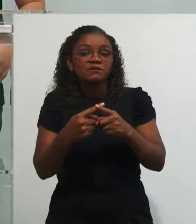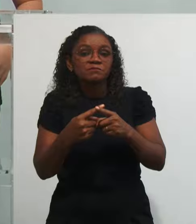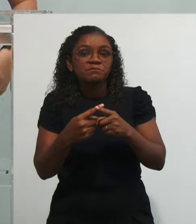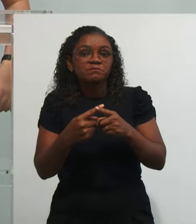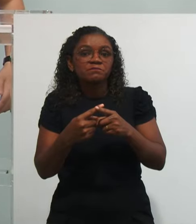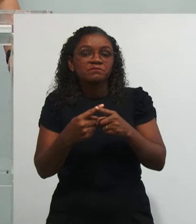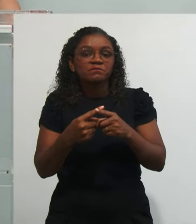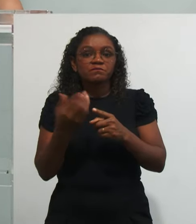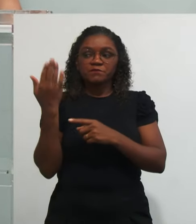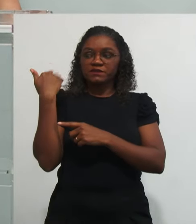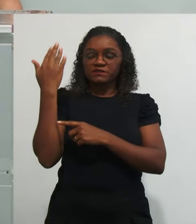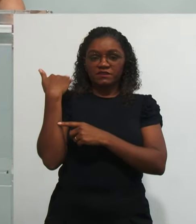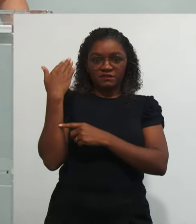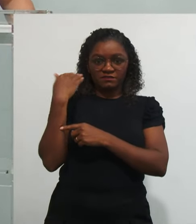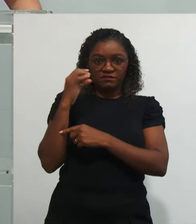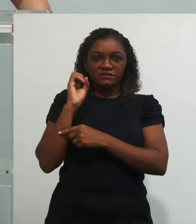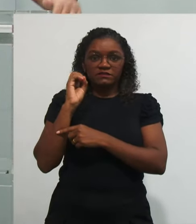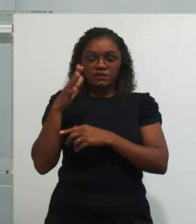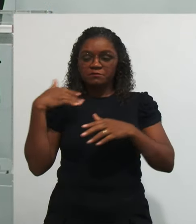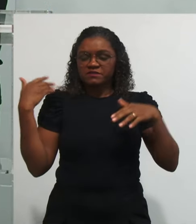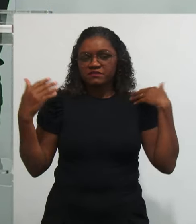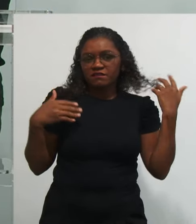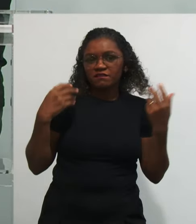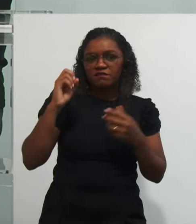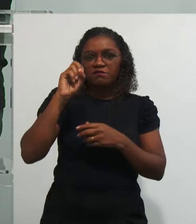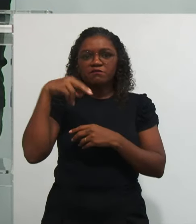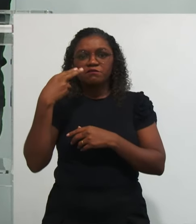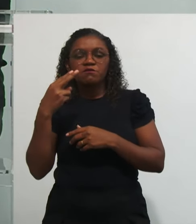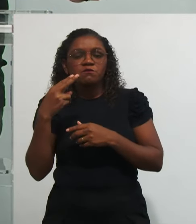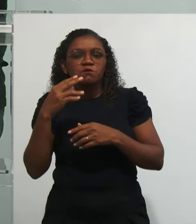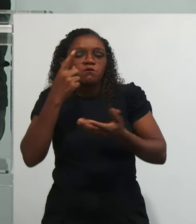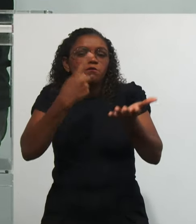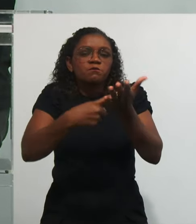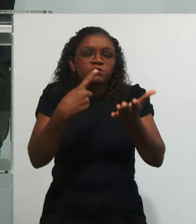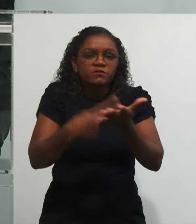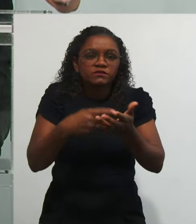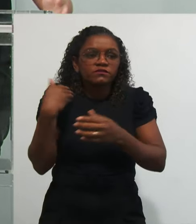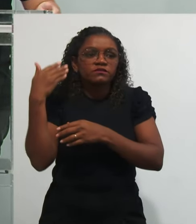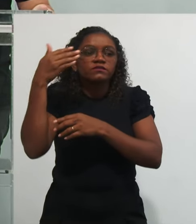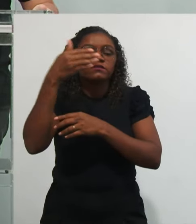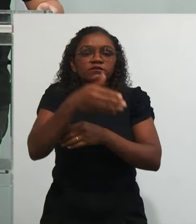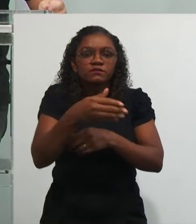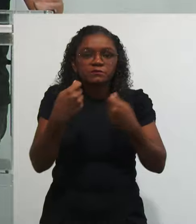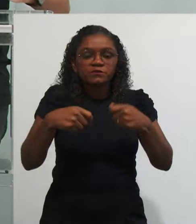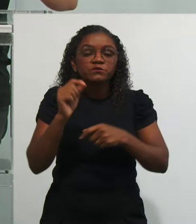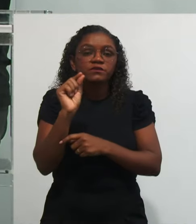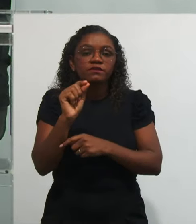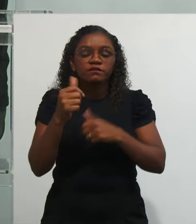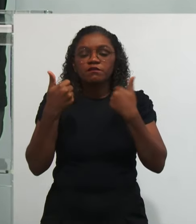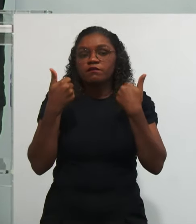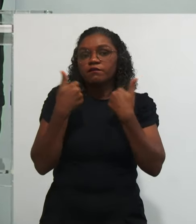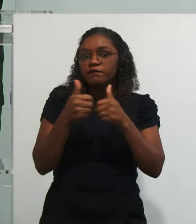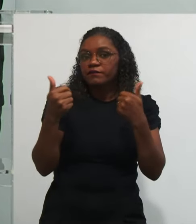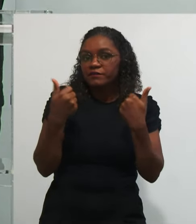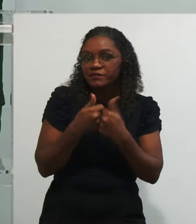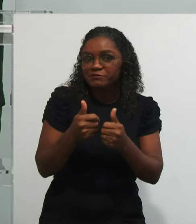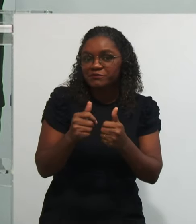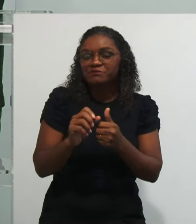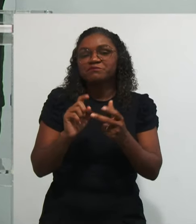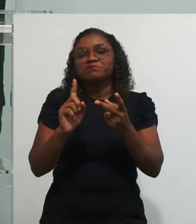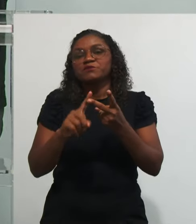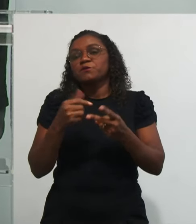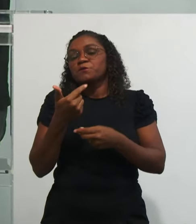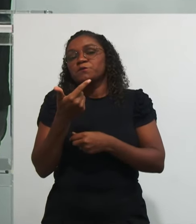casa você que não tinha uma condução própria ou você tinha que pegar né um transporte coletivo como ônibus ou você tinha que comprar aí